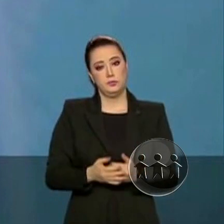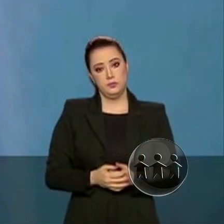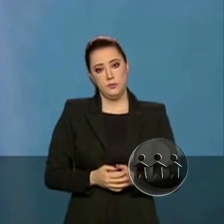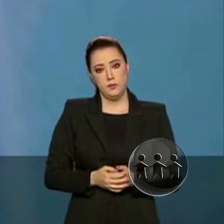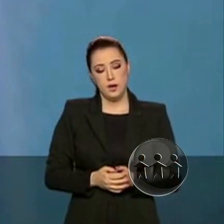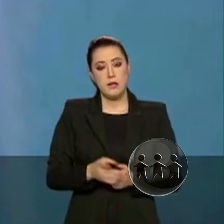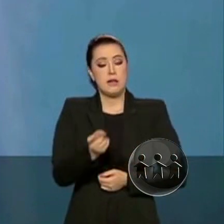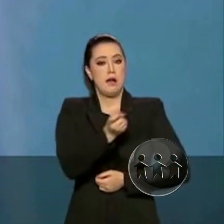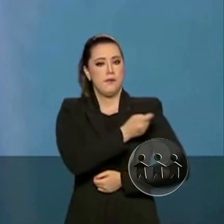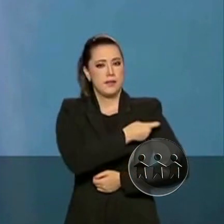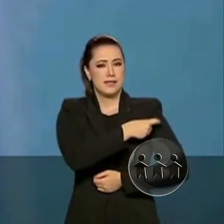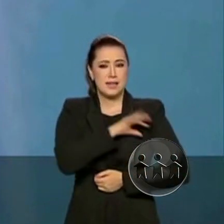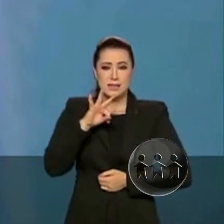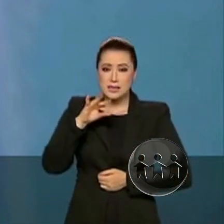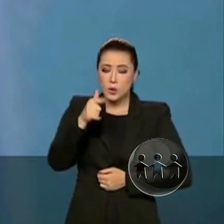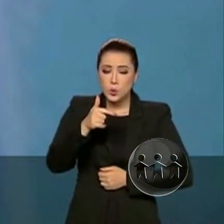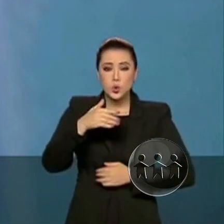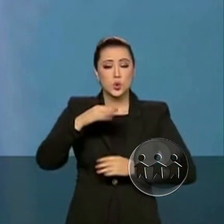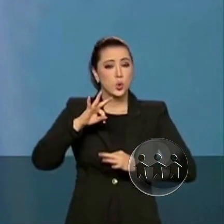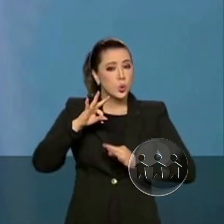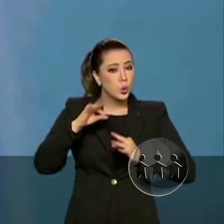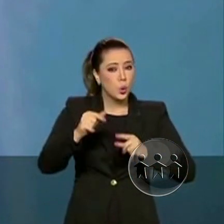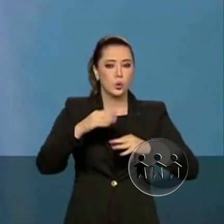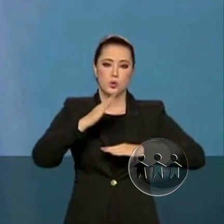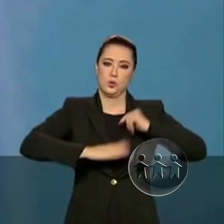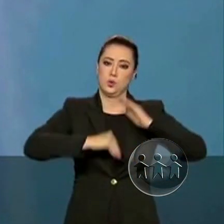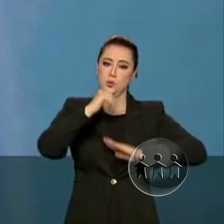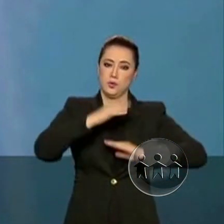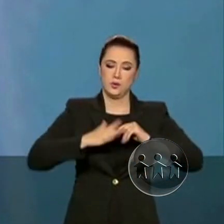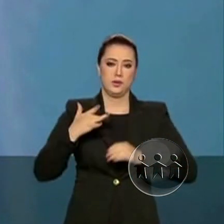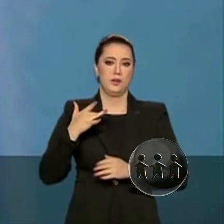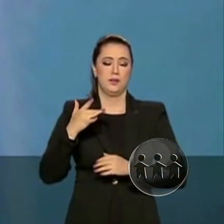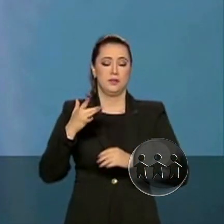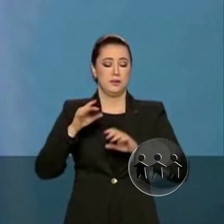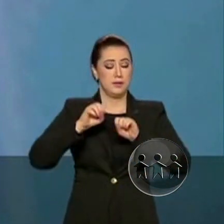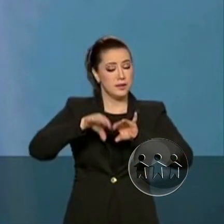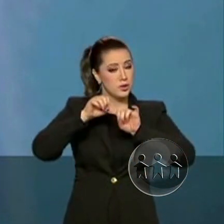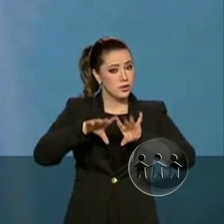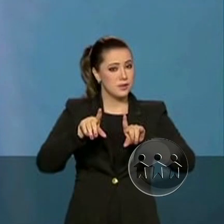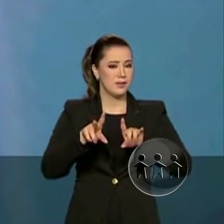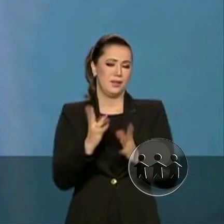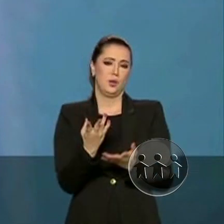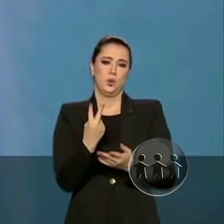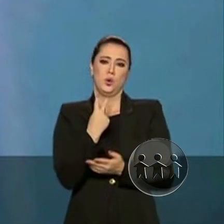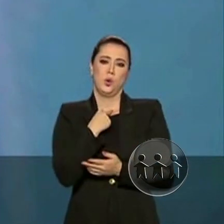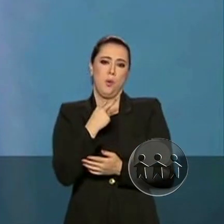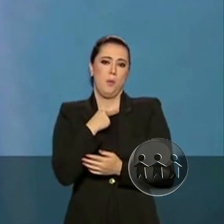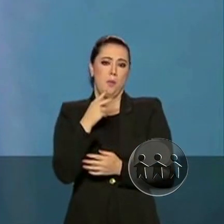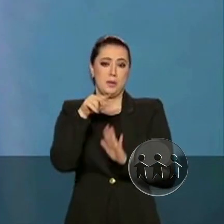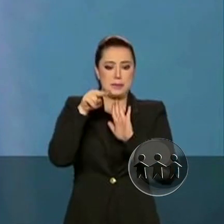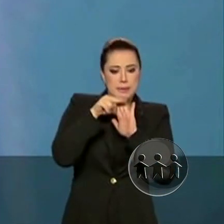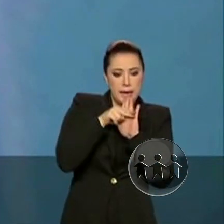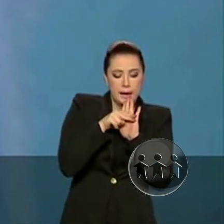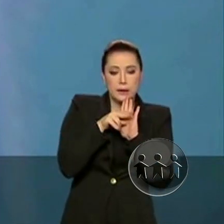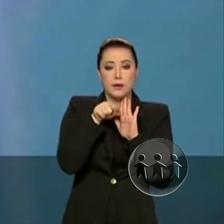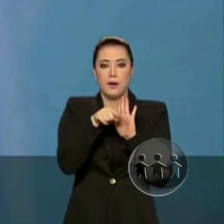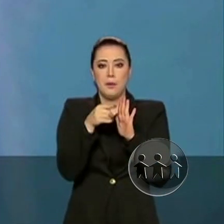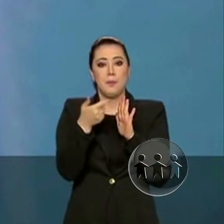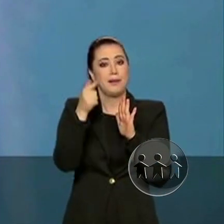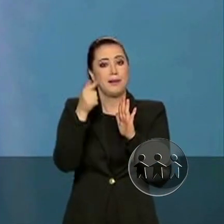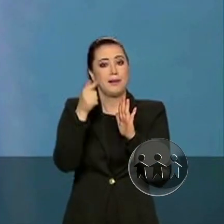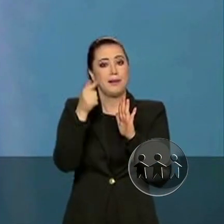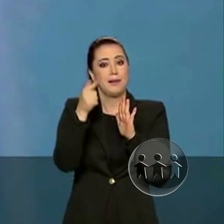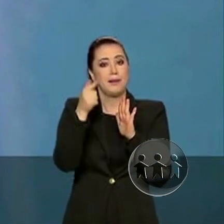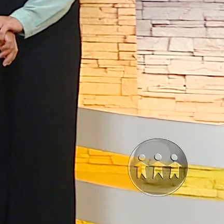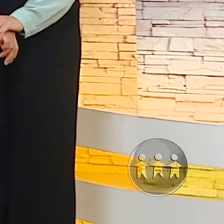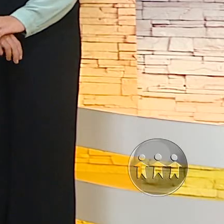a vacinação de toda a comunidade escolar não pode ser condição para a reabertura das escolas.